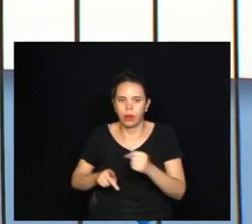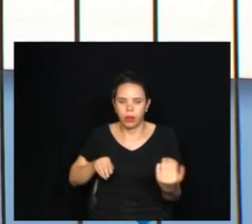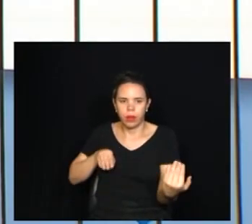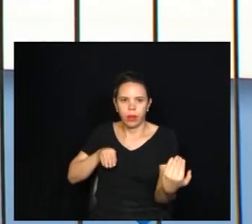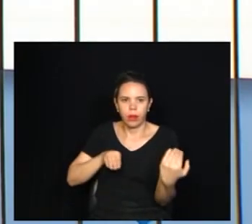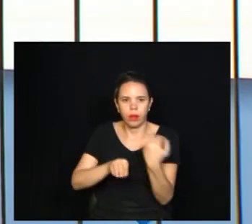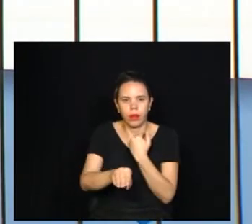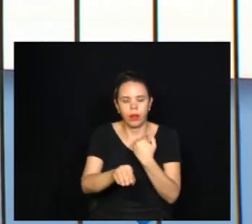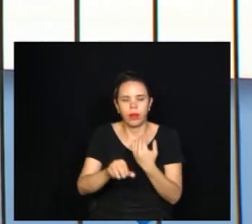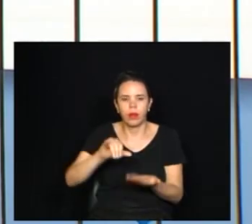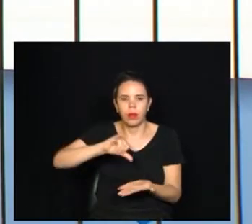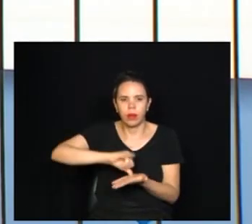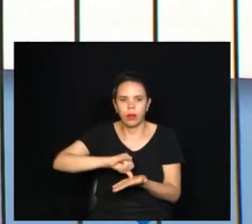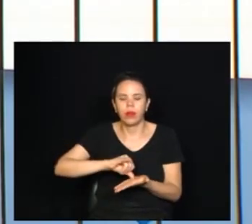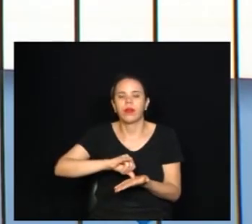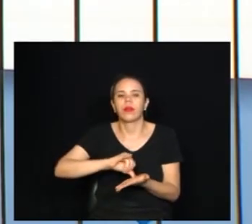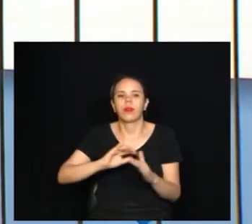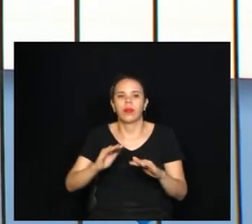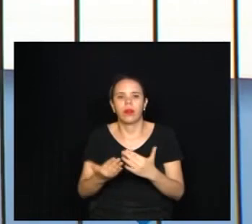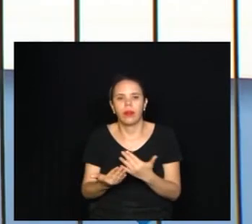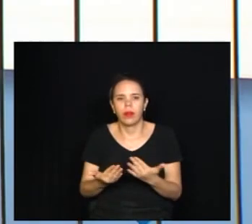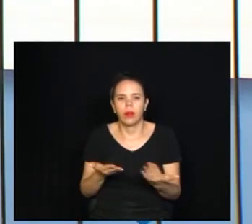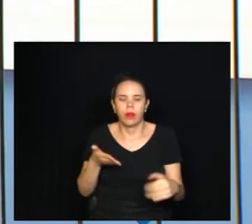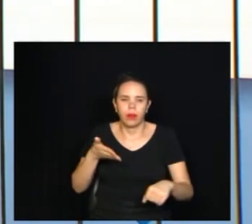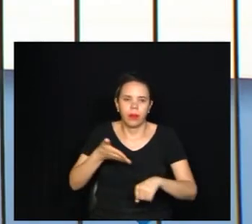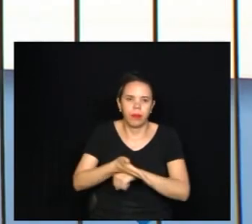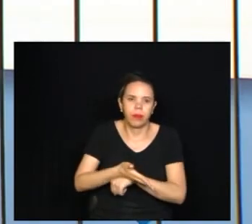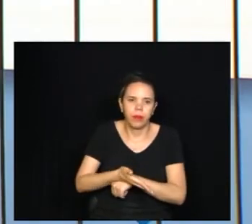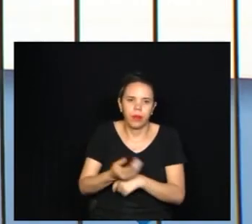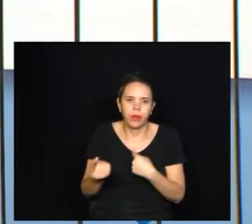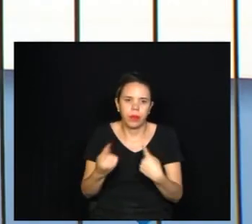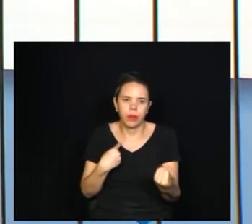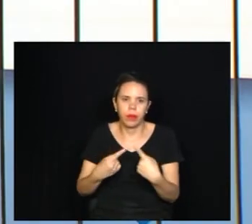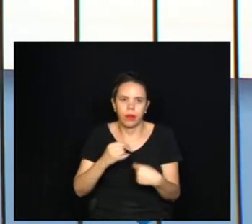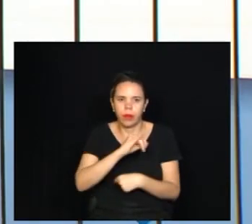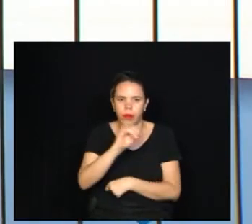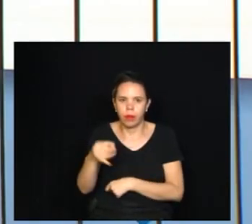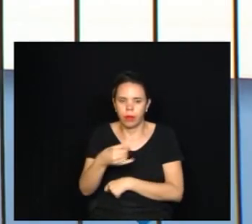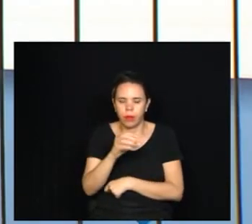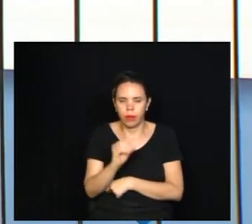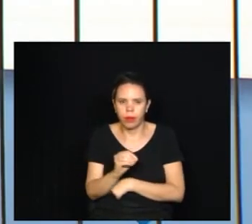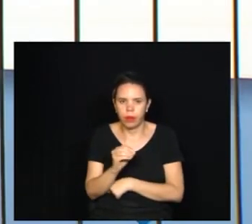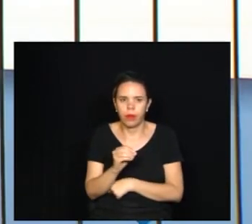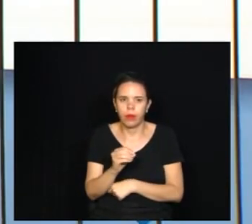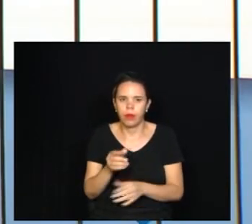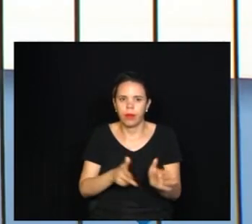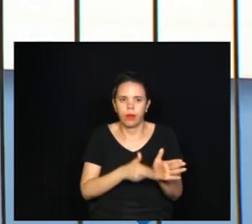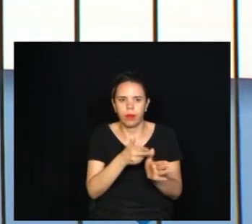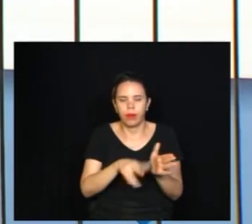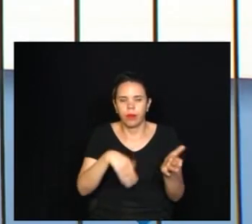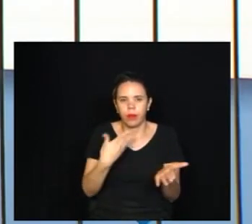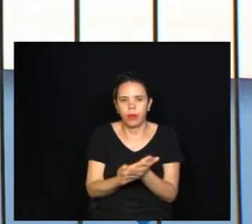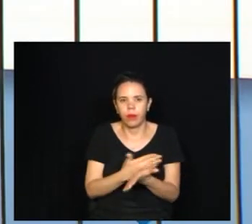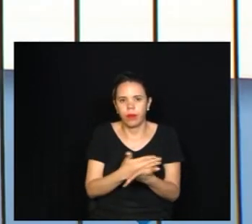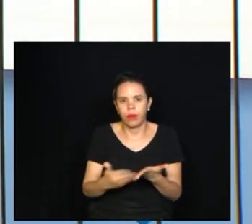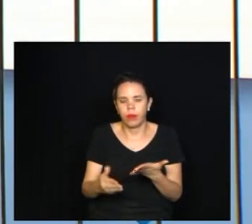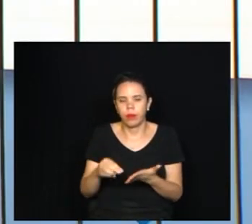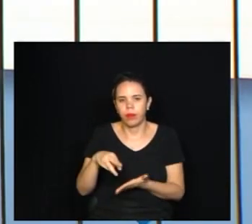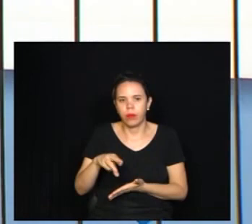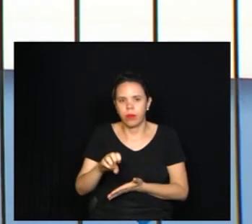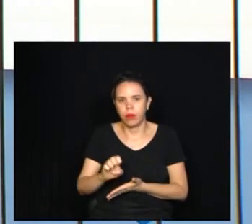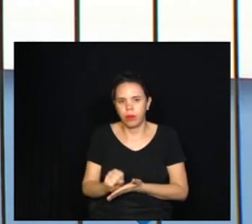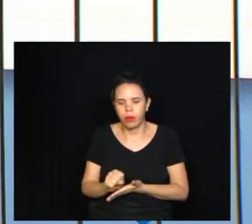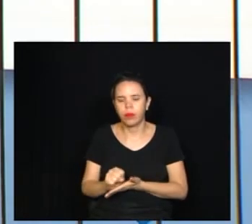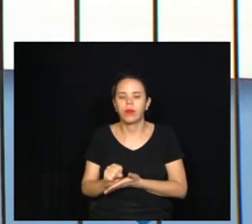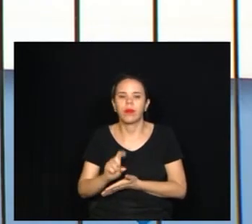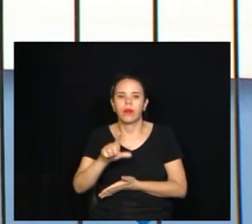sentido bairro-centro, desde o acesso pela Avenida João Jorge, sob a linha férrea, até o início da Moraes Salles.